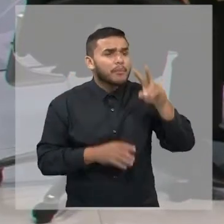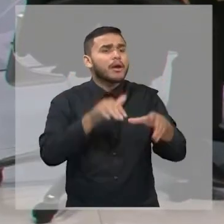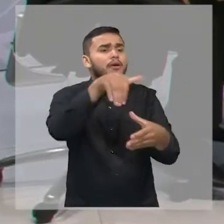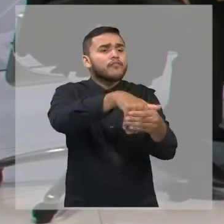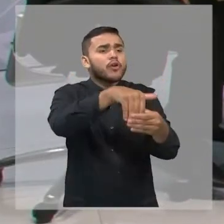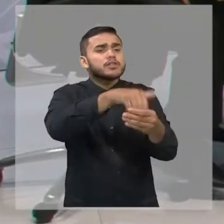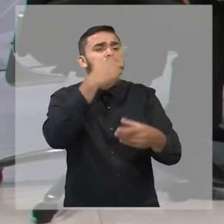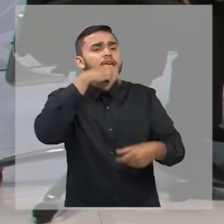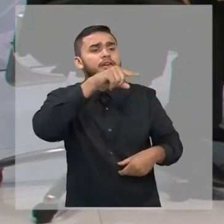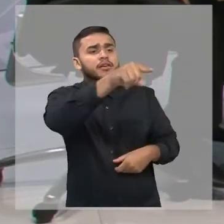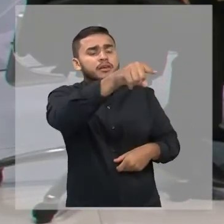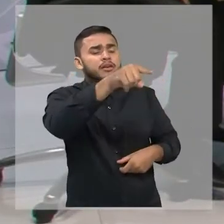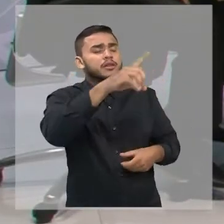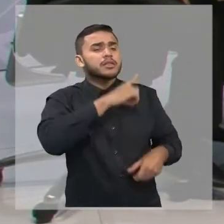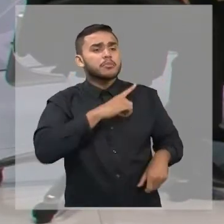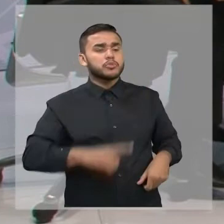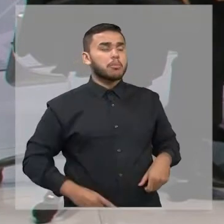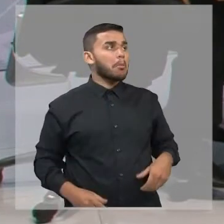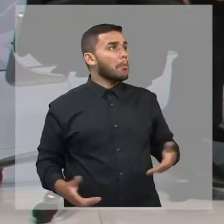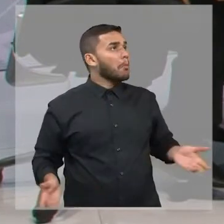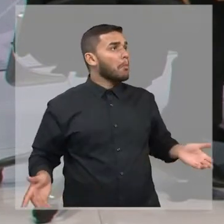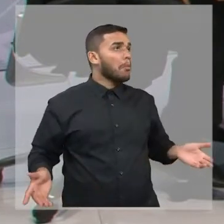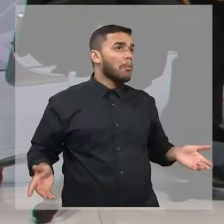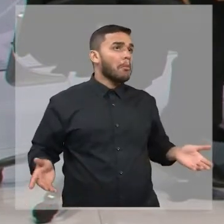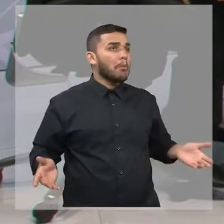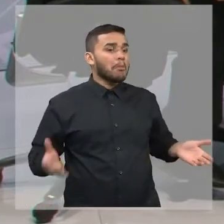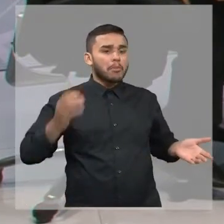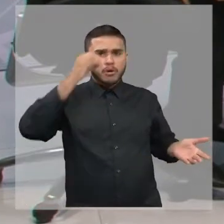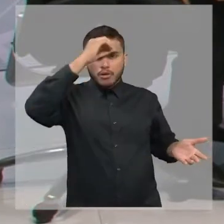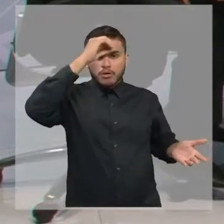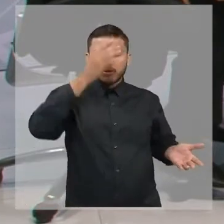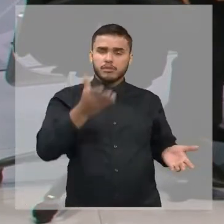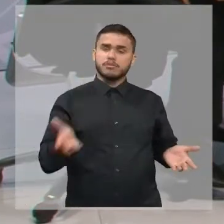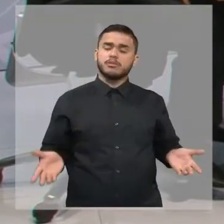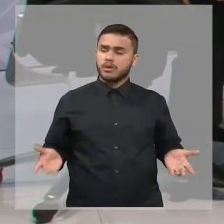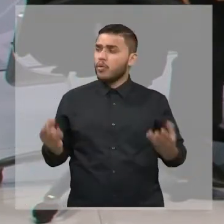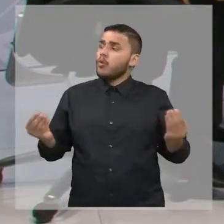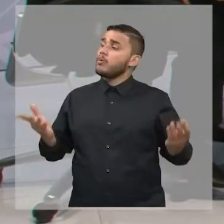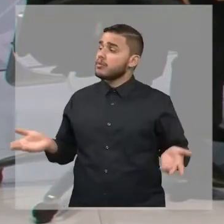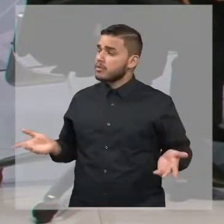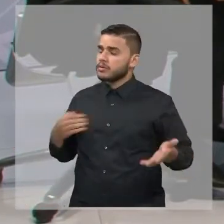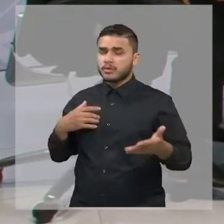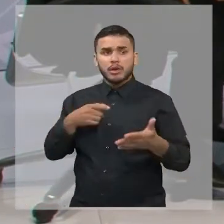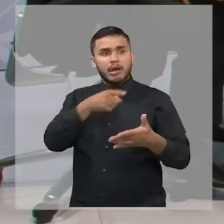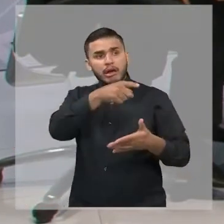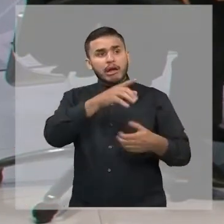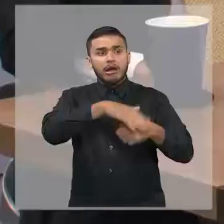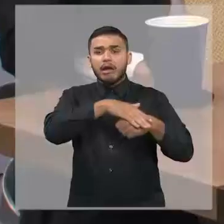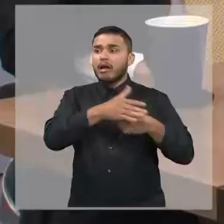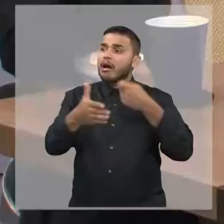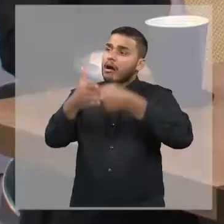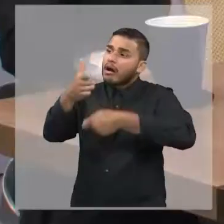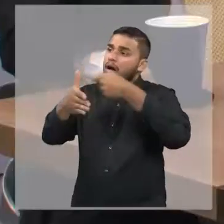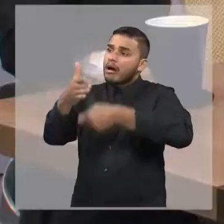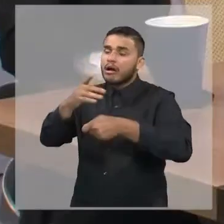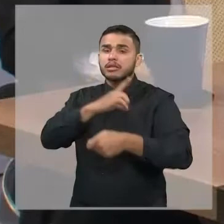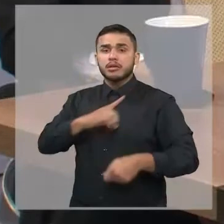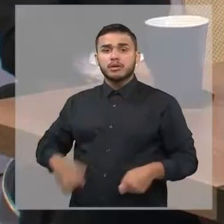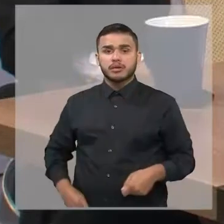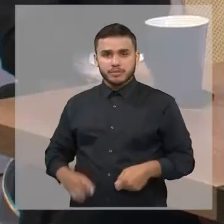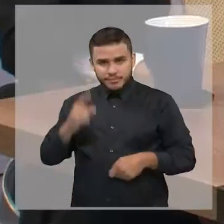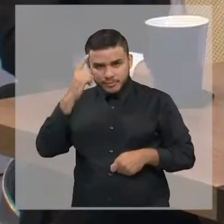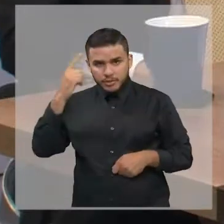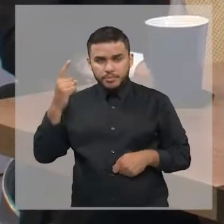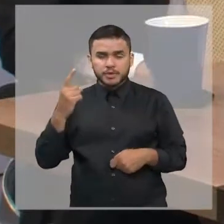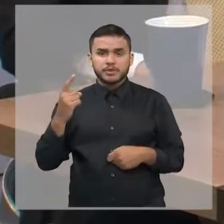lembra em quem votou. Então não tem como cobrar. Então eu acho muito difícil essa perspectiva de usar a rede social para o